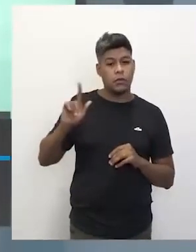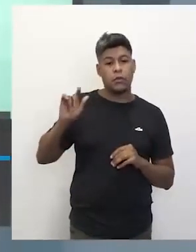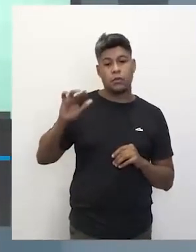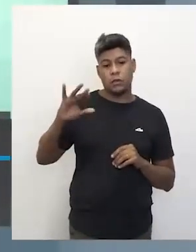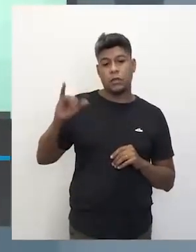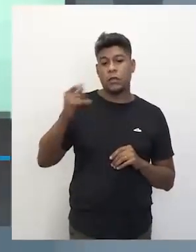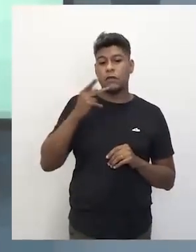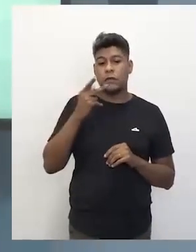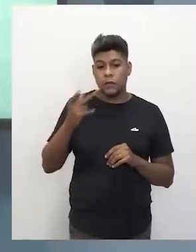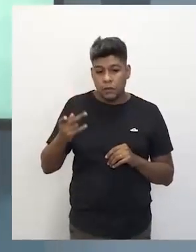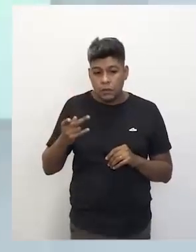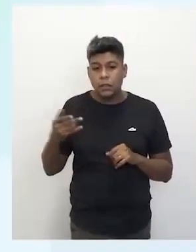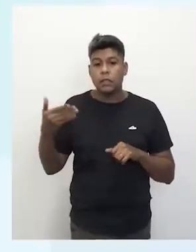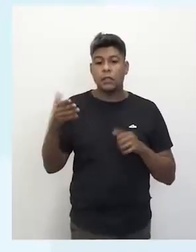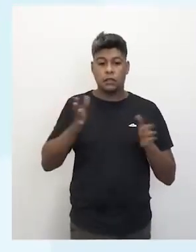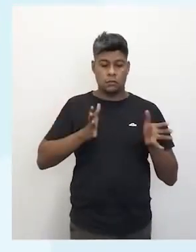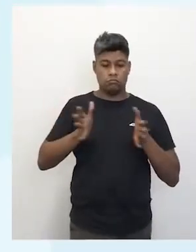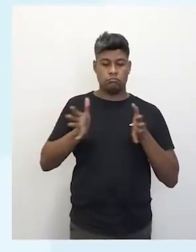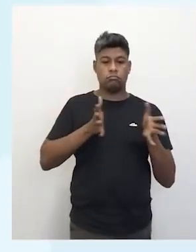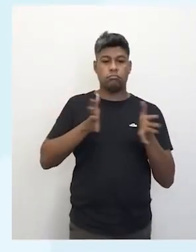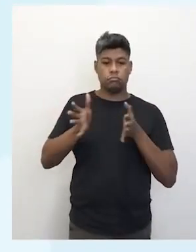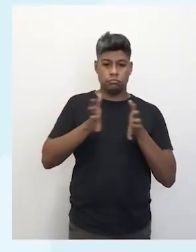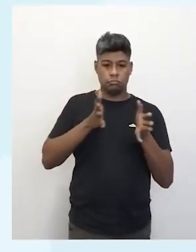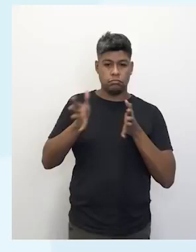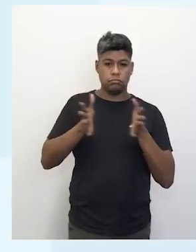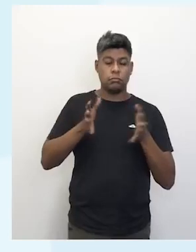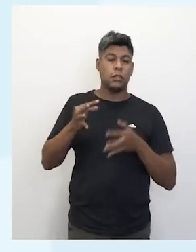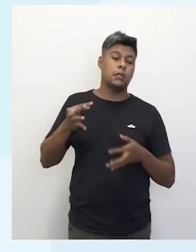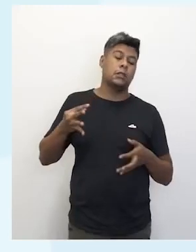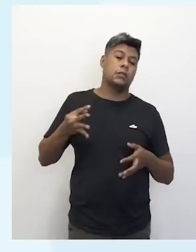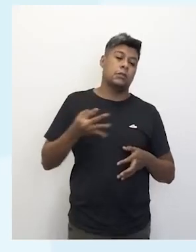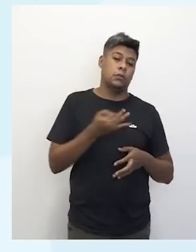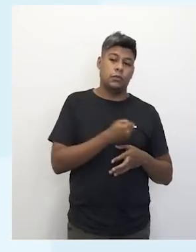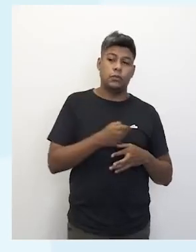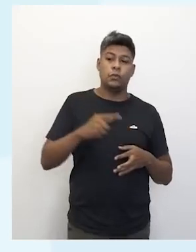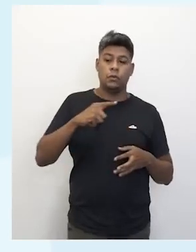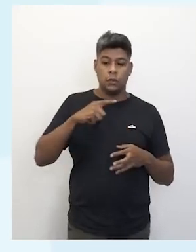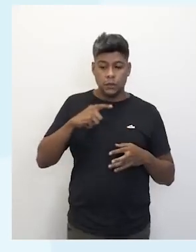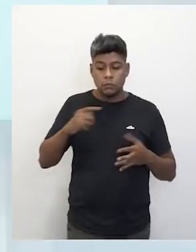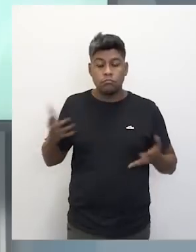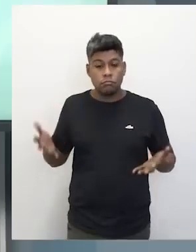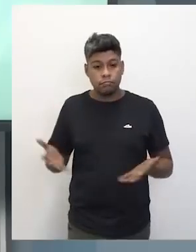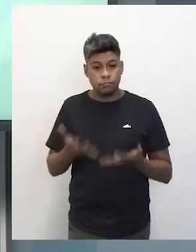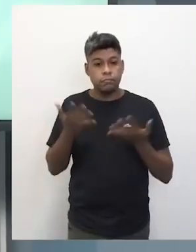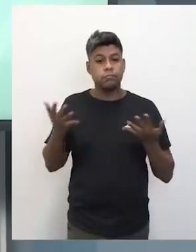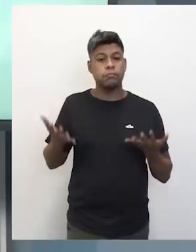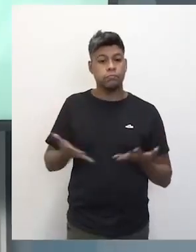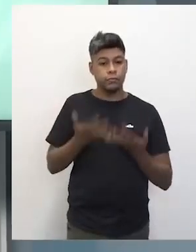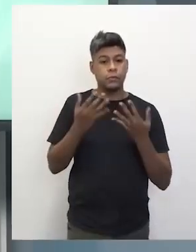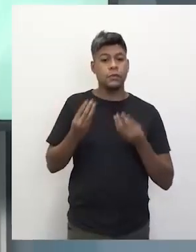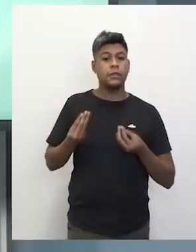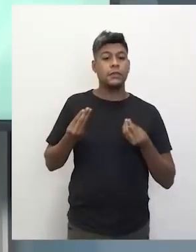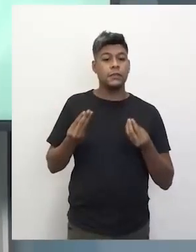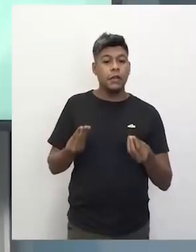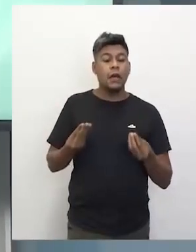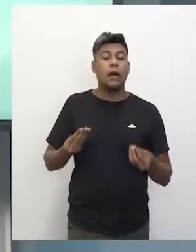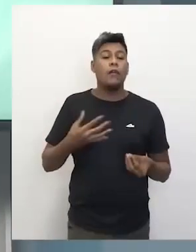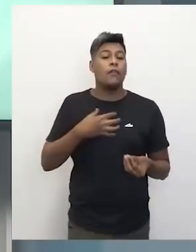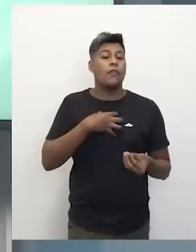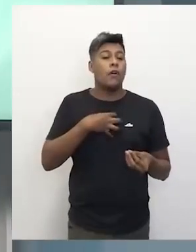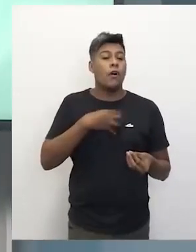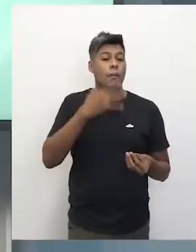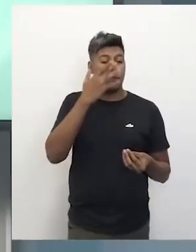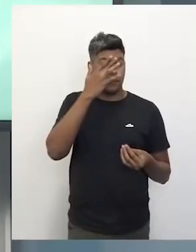citou a questão da acessibilidade, que é justamente tudo isso, né? Você fomentar, né? Dar uma forma de que as